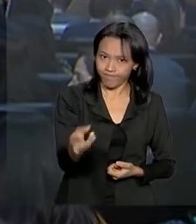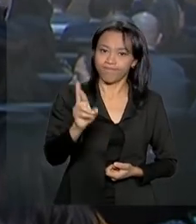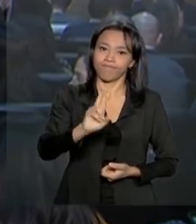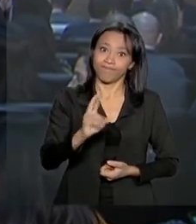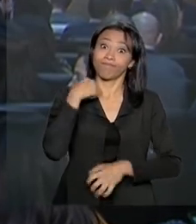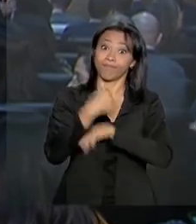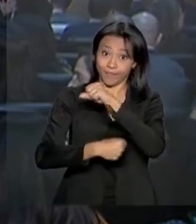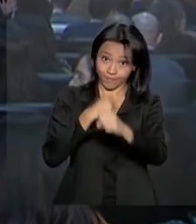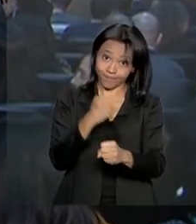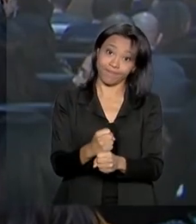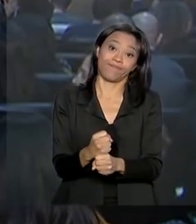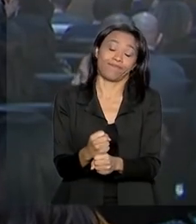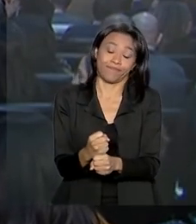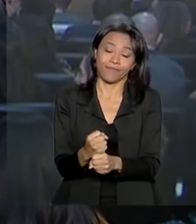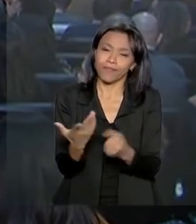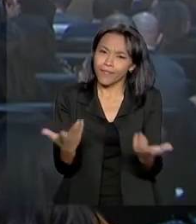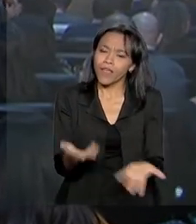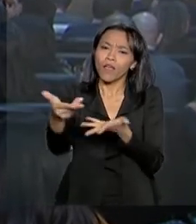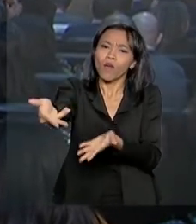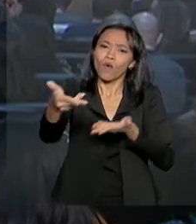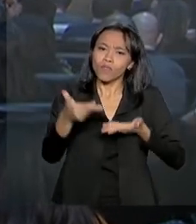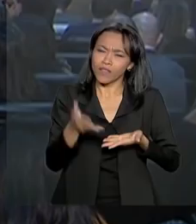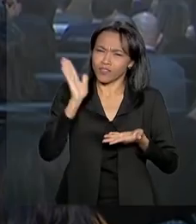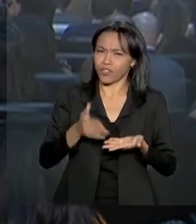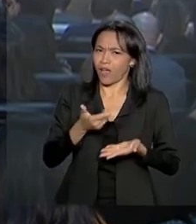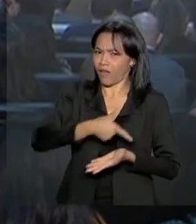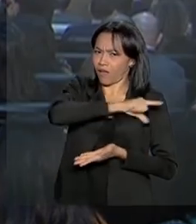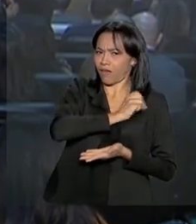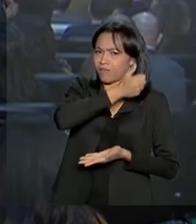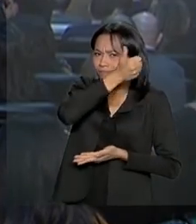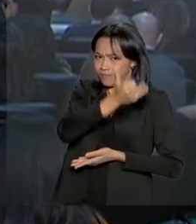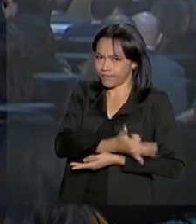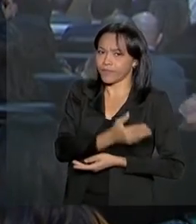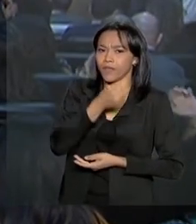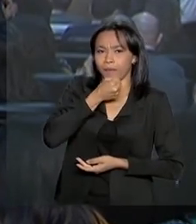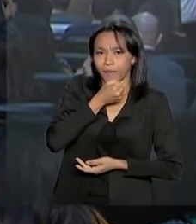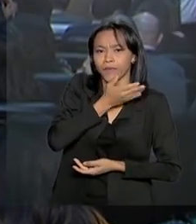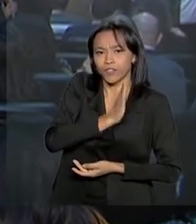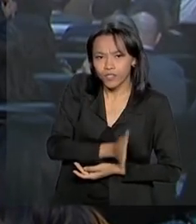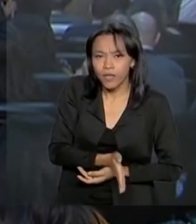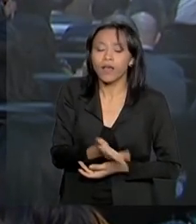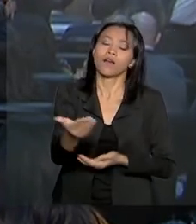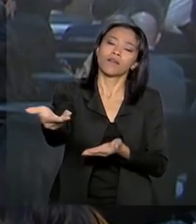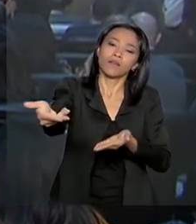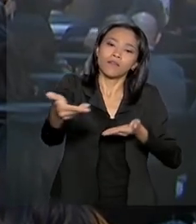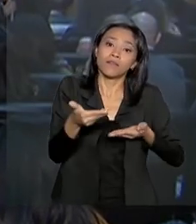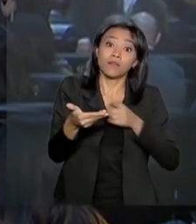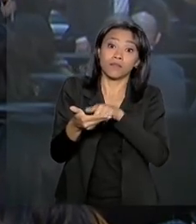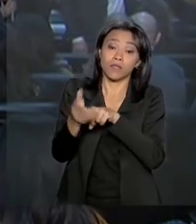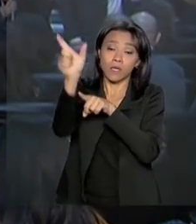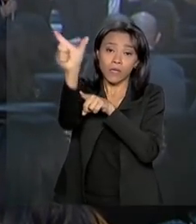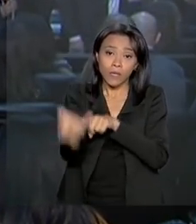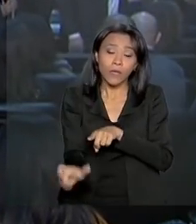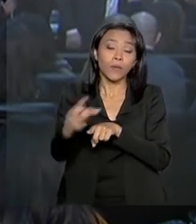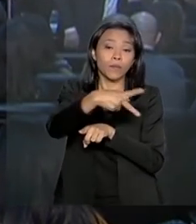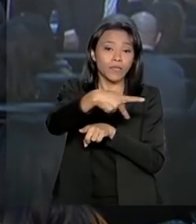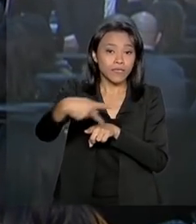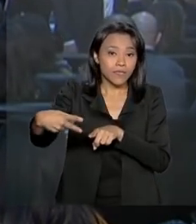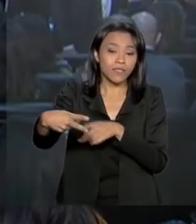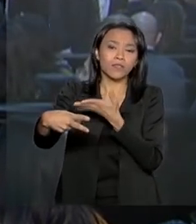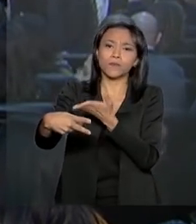por ano. Estão convidados aqui, como a Luciana falou, para comparecer à cerimônia o presidente em